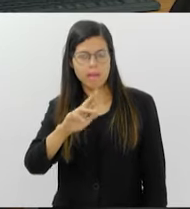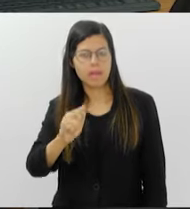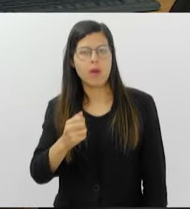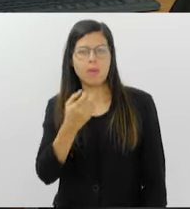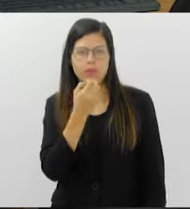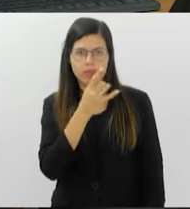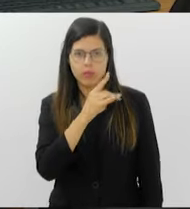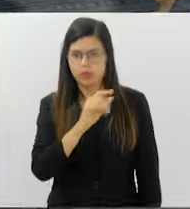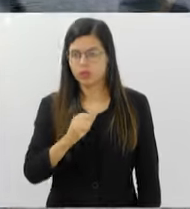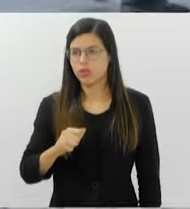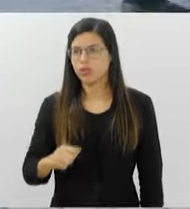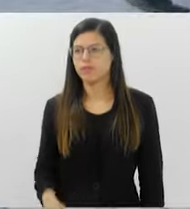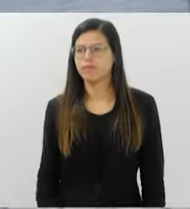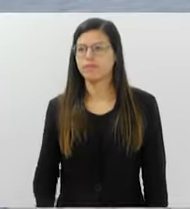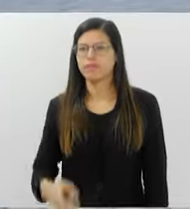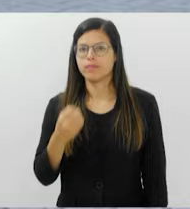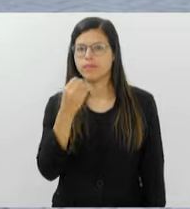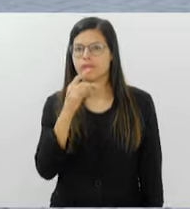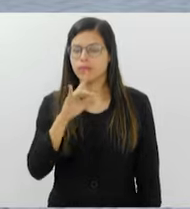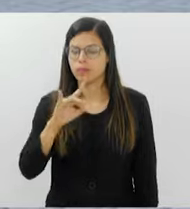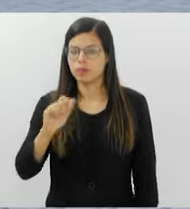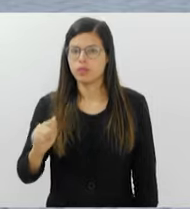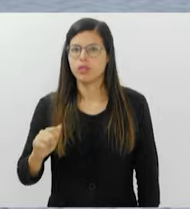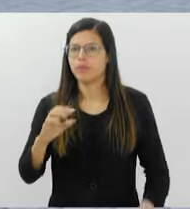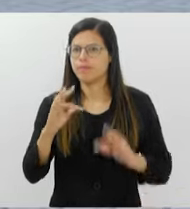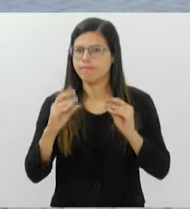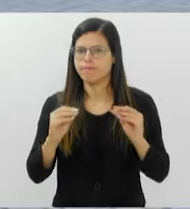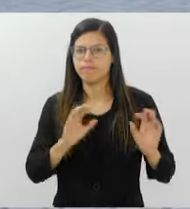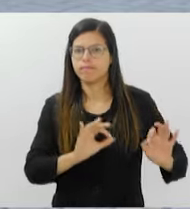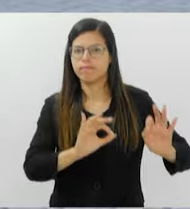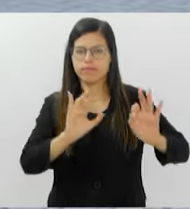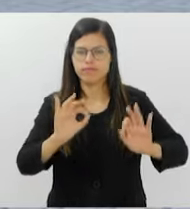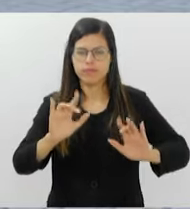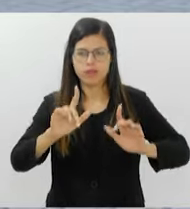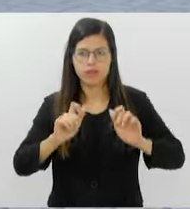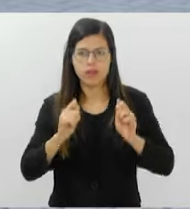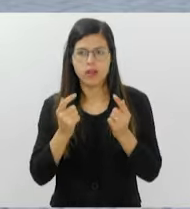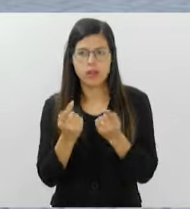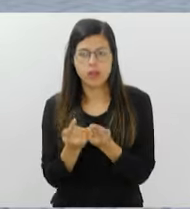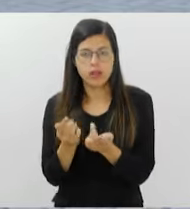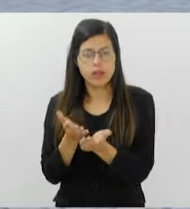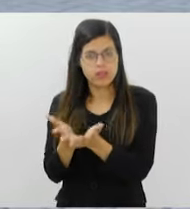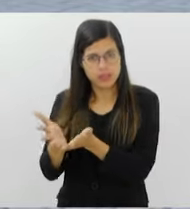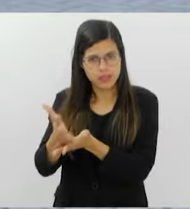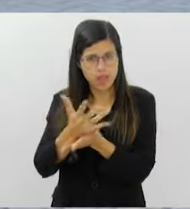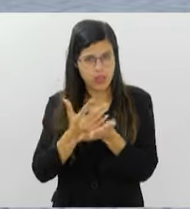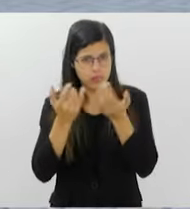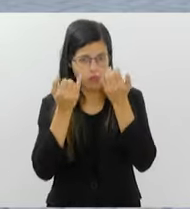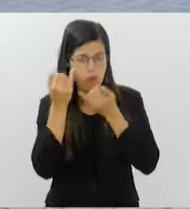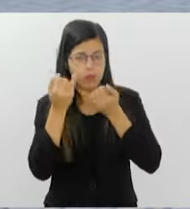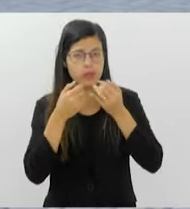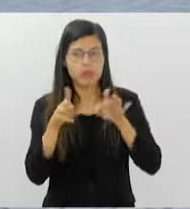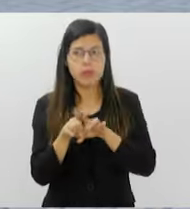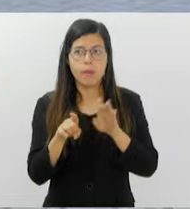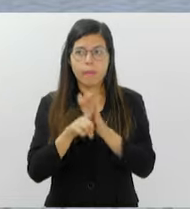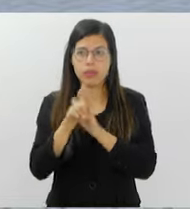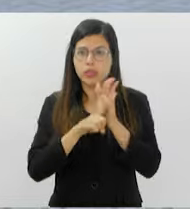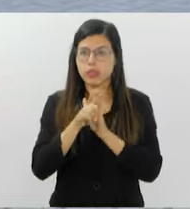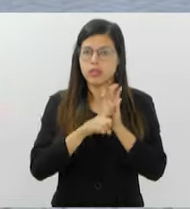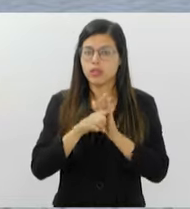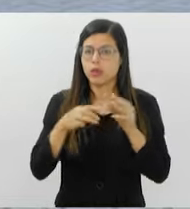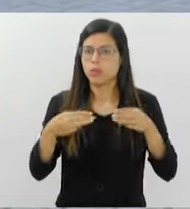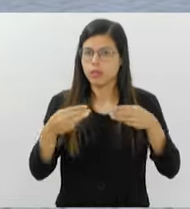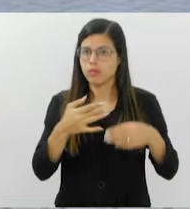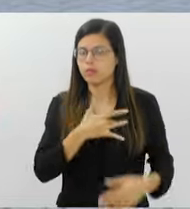Olá, bom dia, Vicente. Bom dia a todos que acompanham a TV Alerj. Trazendo mais alguns dados que você citou no início, Vicente, uma pesquisa do Ministério da